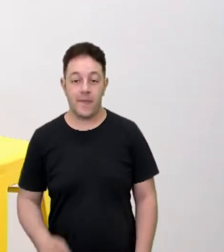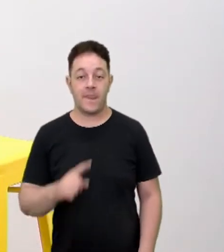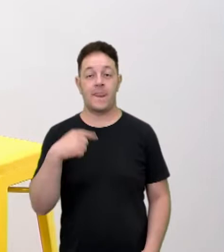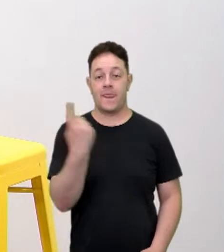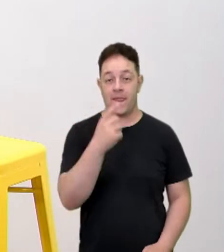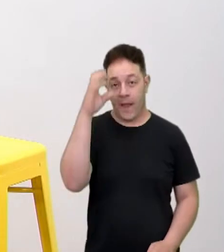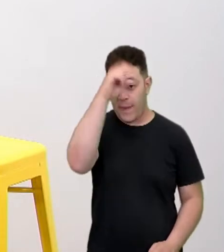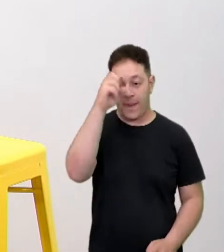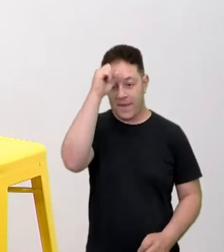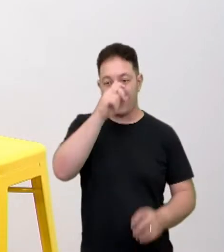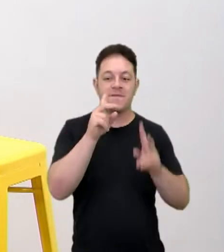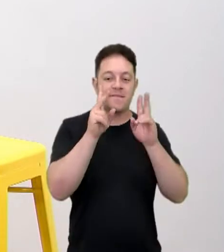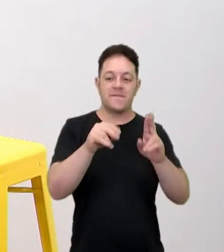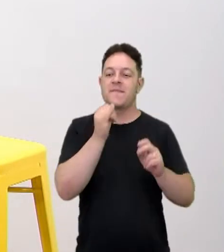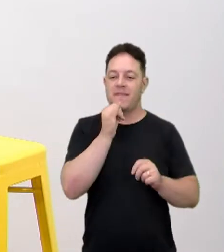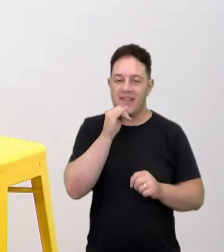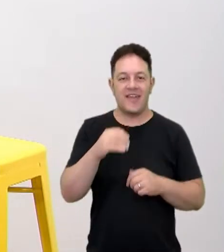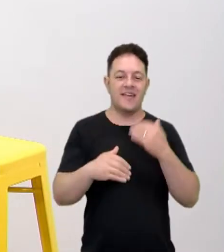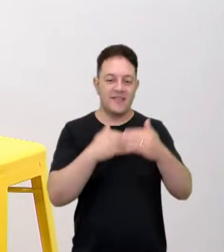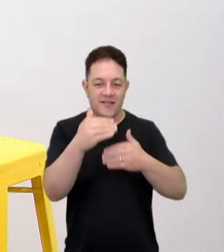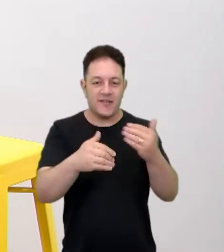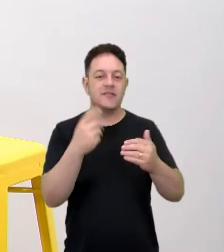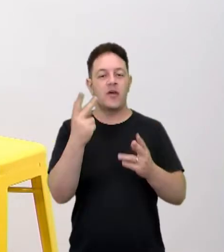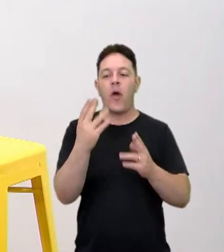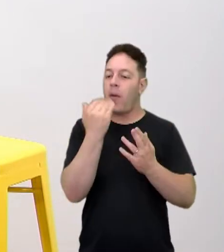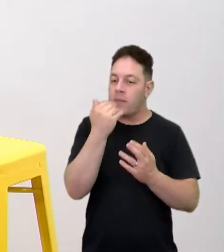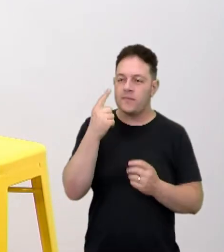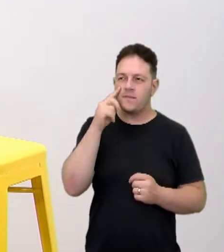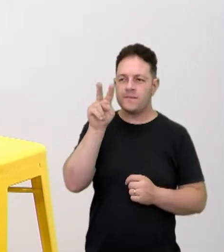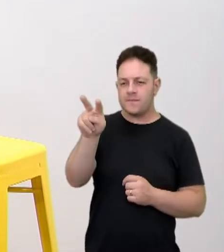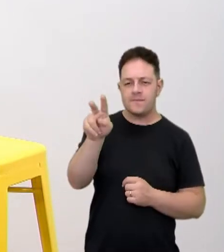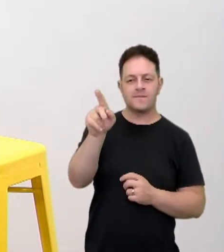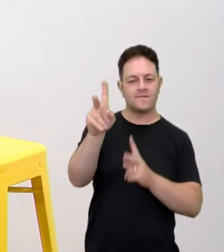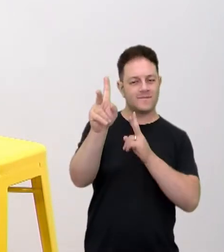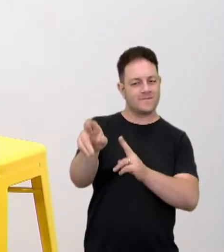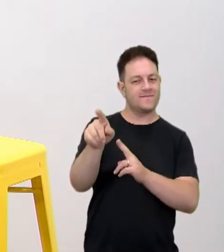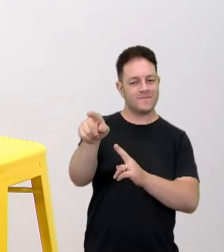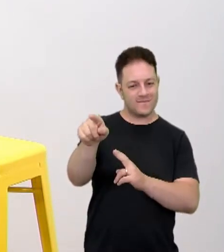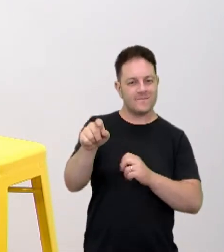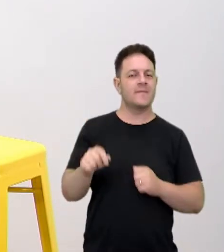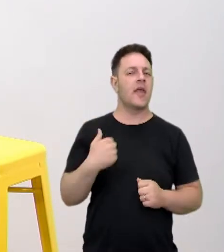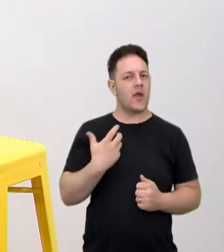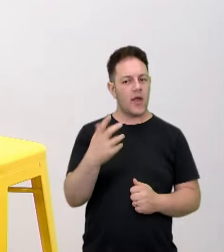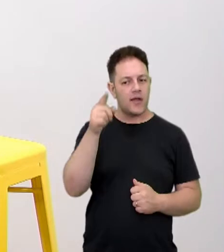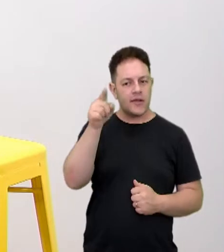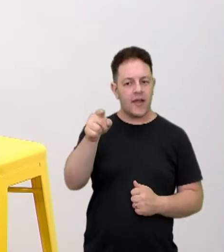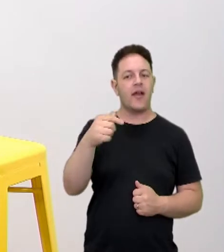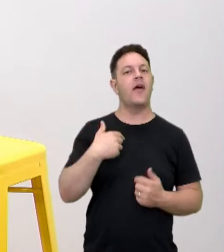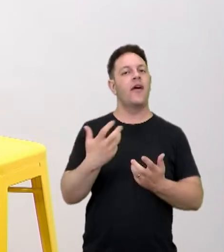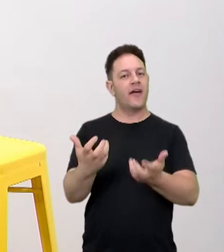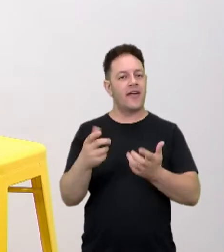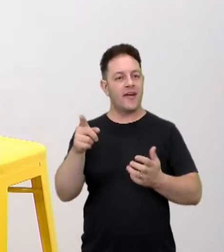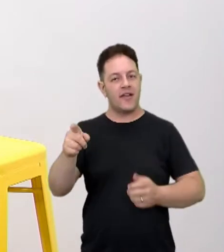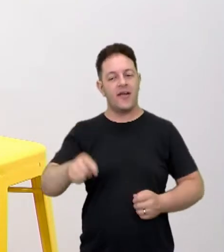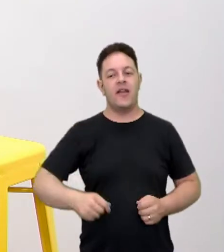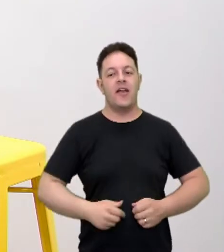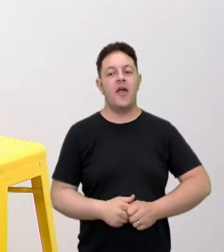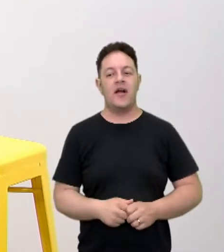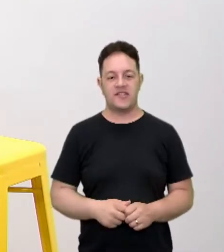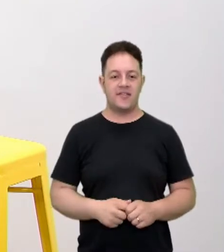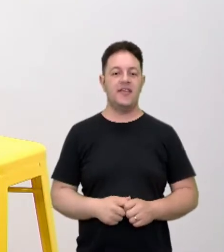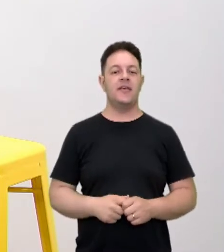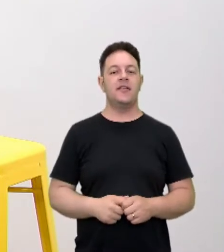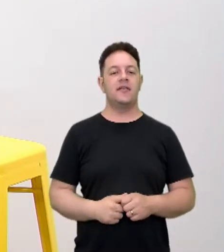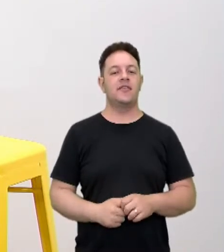pela imitação. Olhando aquela pessoa e falando, é aquela figura. É isso. É isso que eu quero. E a gente